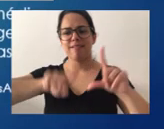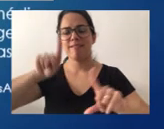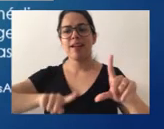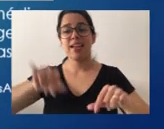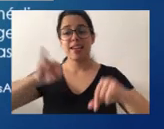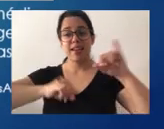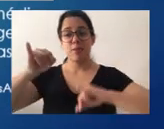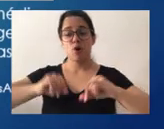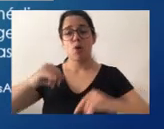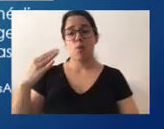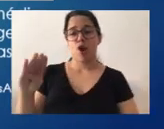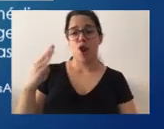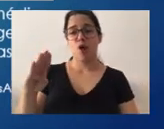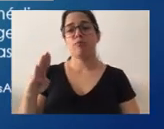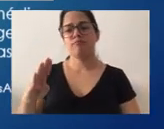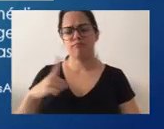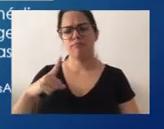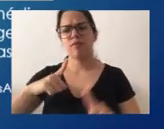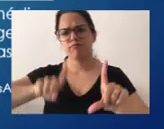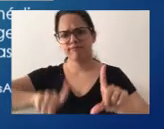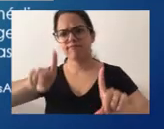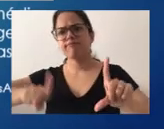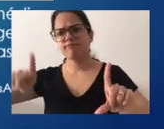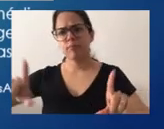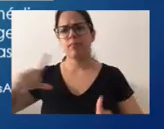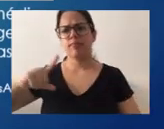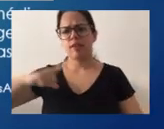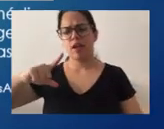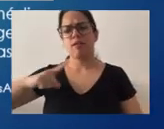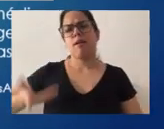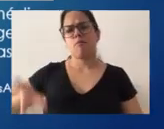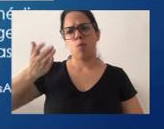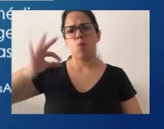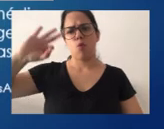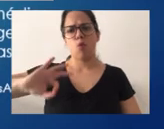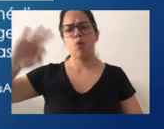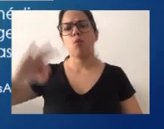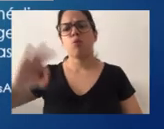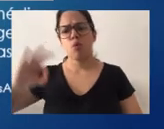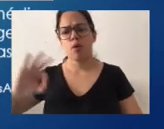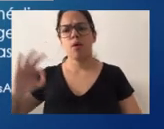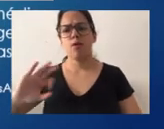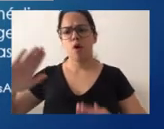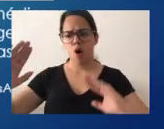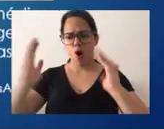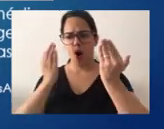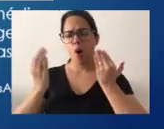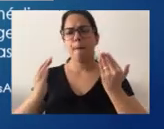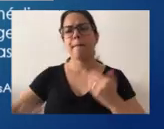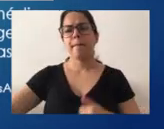biológico, eles também têm um destaque, se a gente comparar aqui com os outros